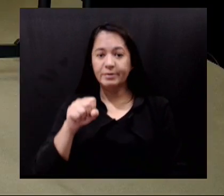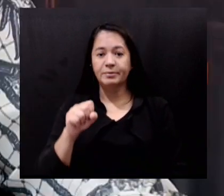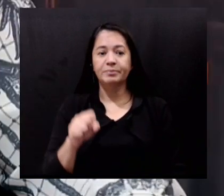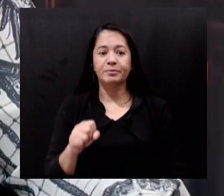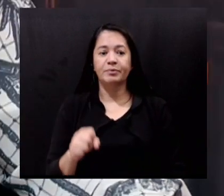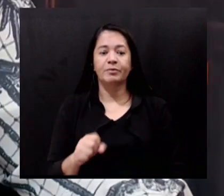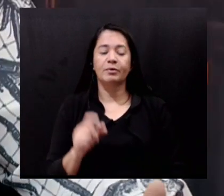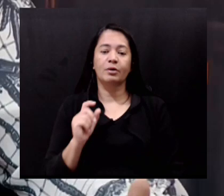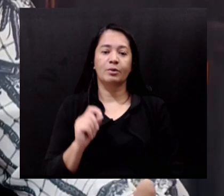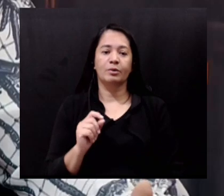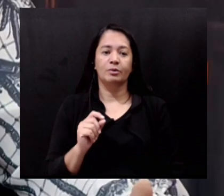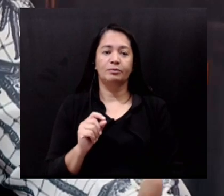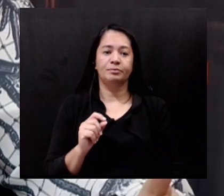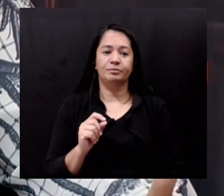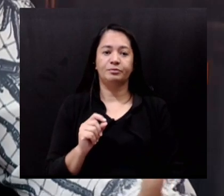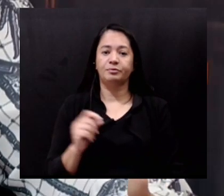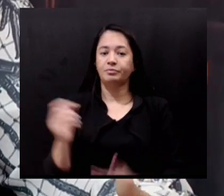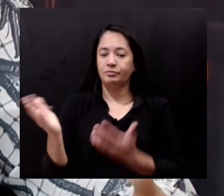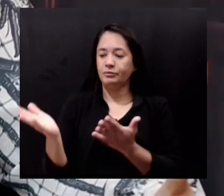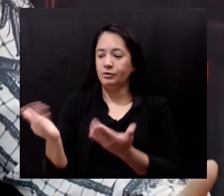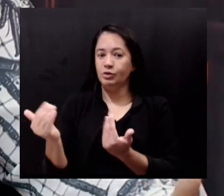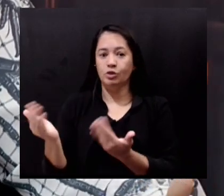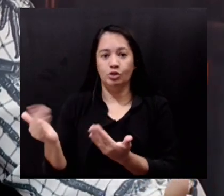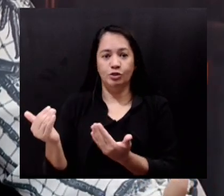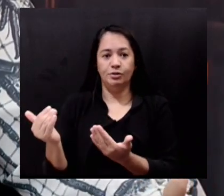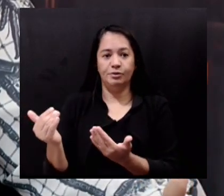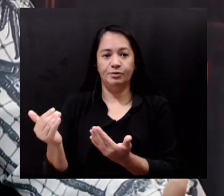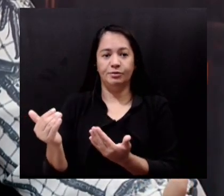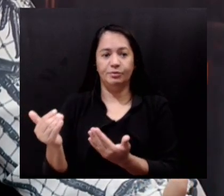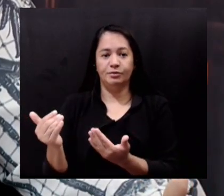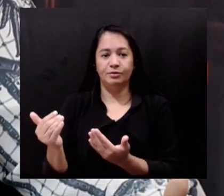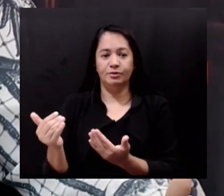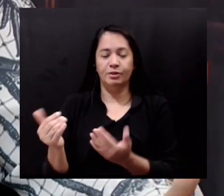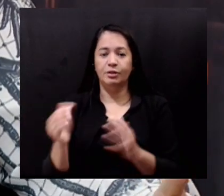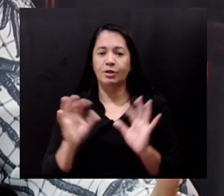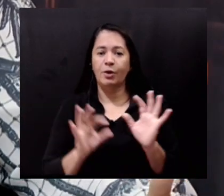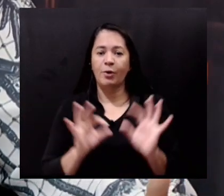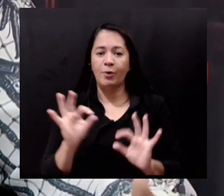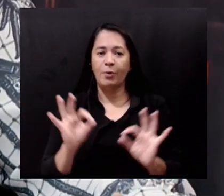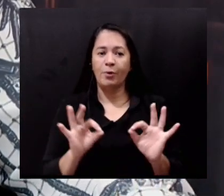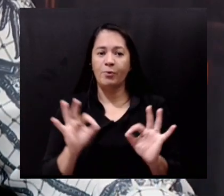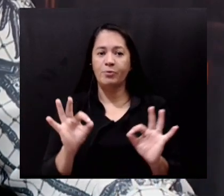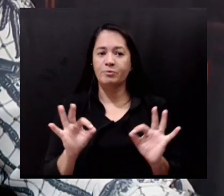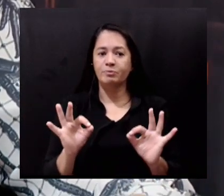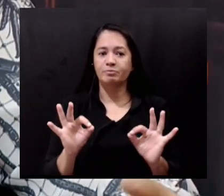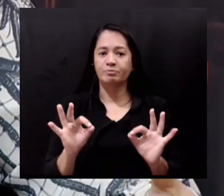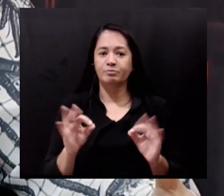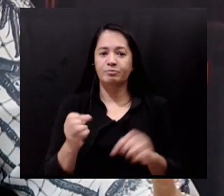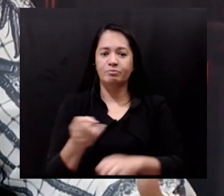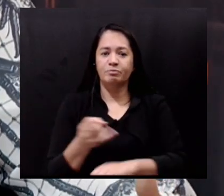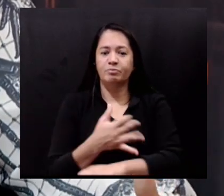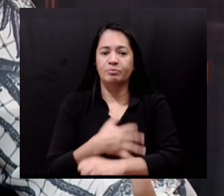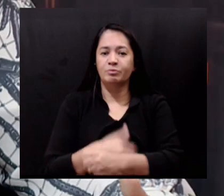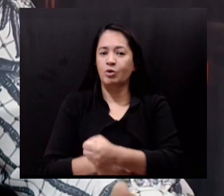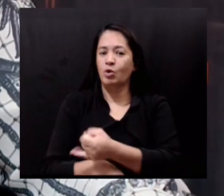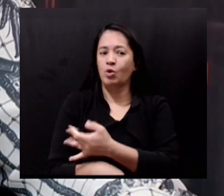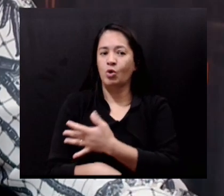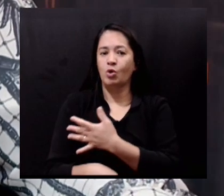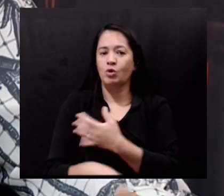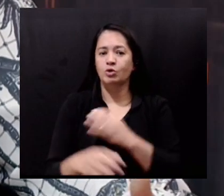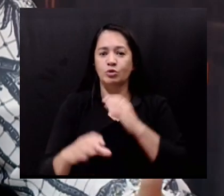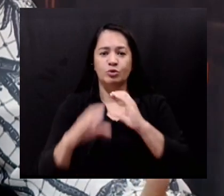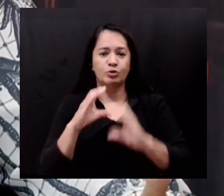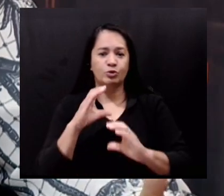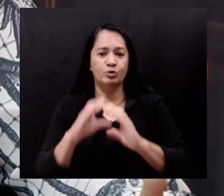assim, o jovem, ele não tem ainda todo o preparo emocional, de comunicação, né,